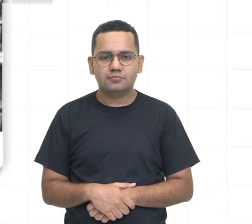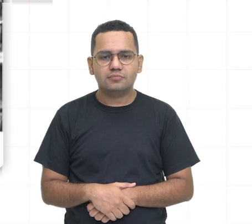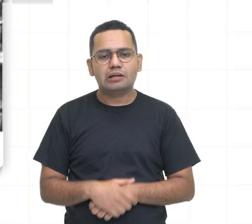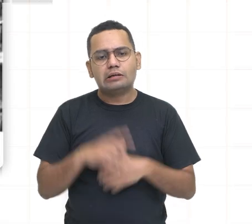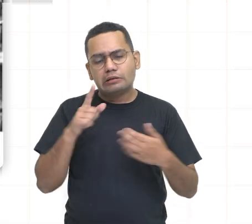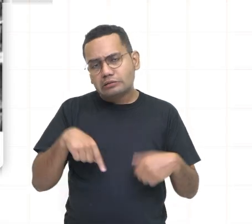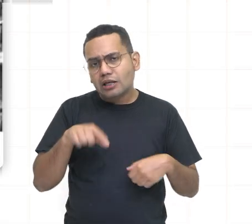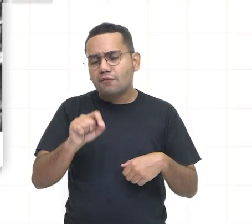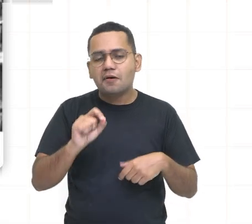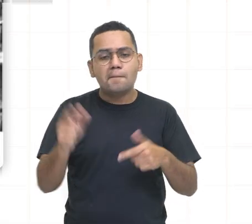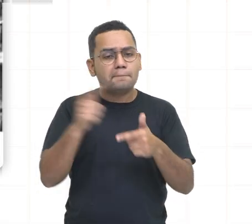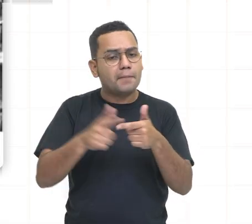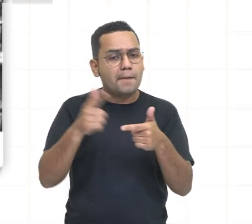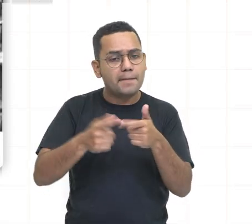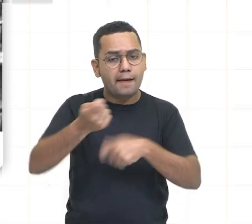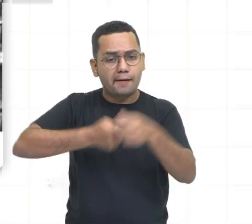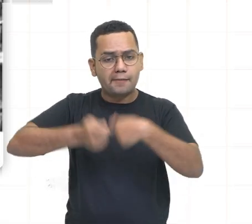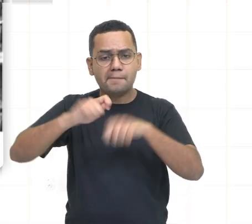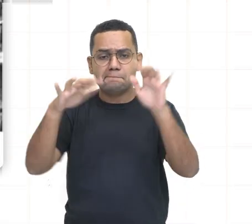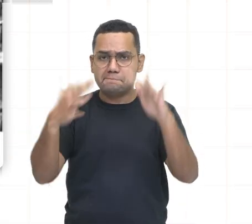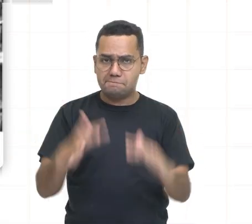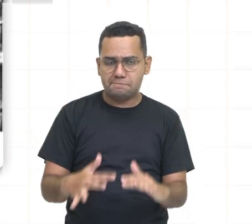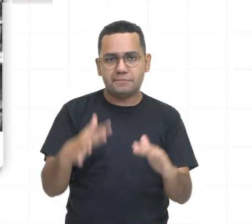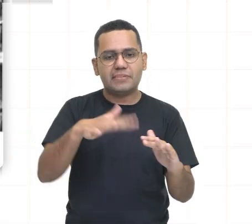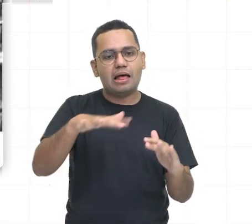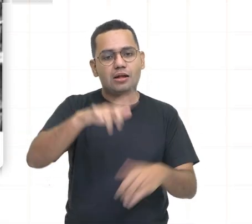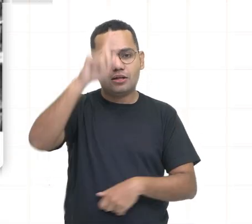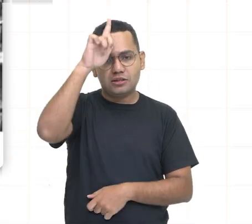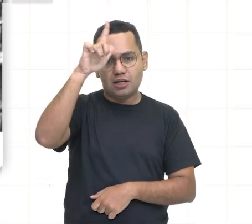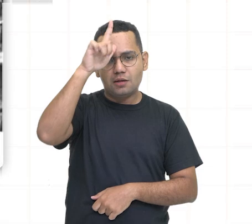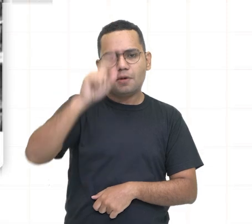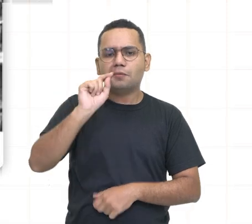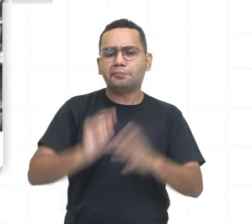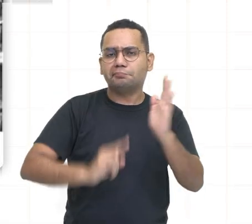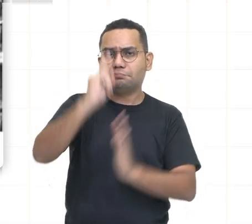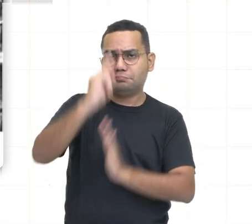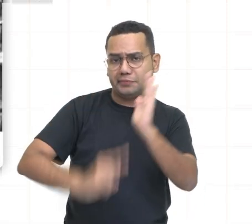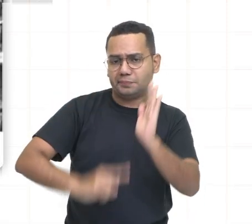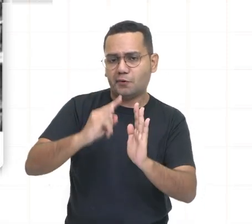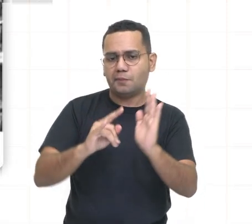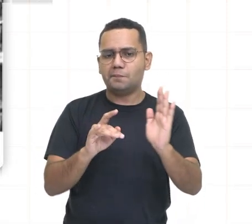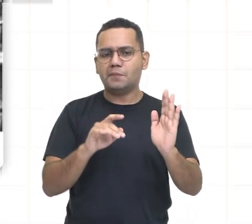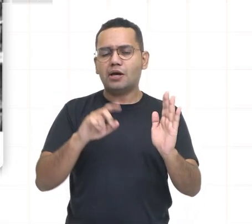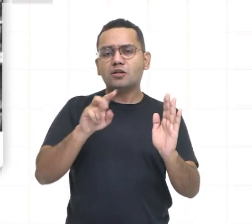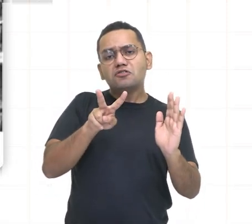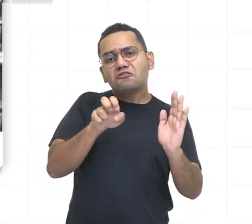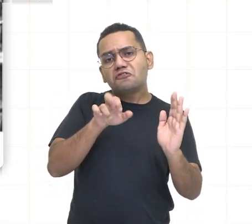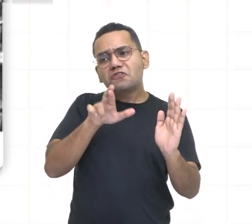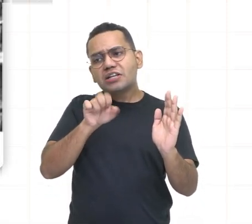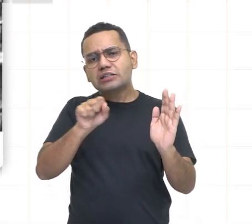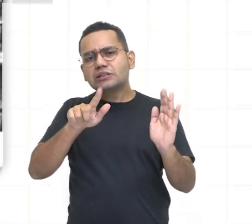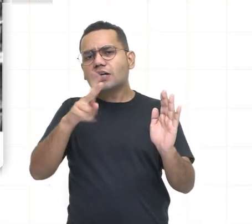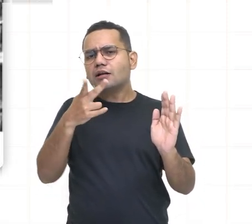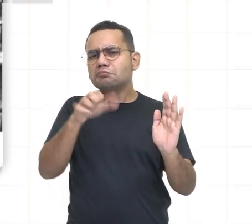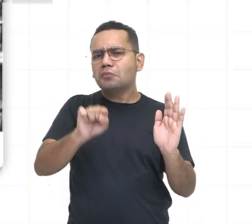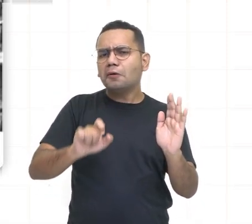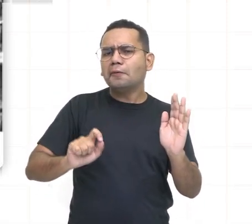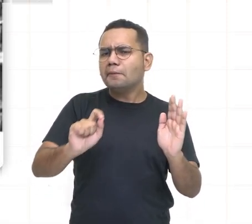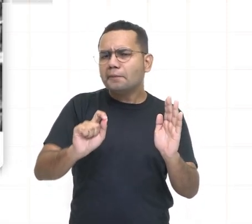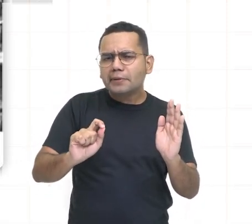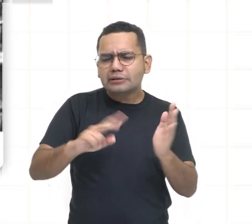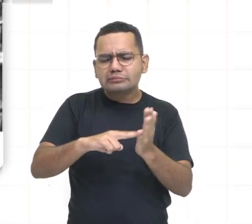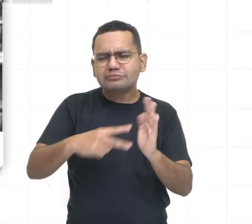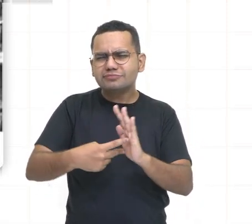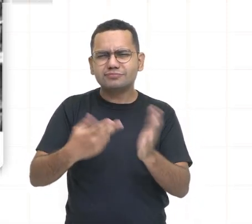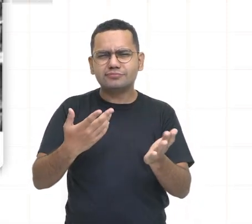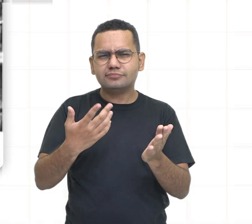pela Alemanha, consequência dos termos do Tratado de Versalhes. Professor, o que foi esse Tratado de Versalhes? Eu não estou